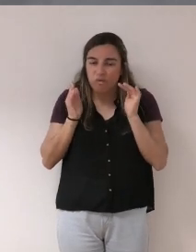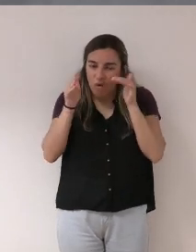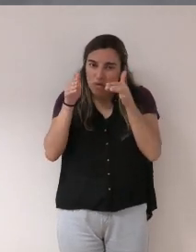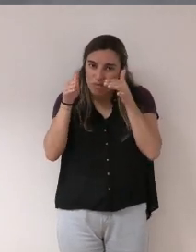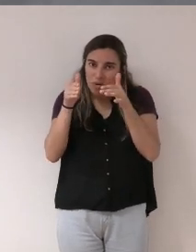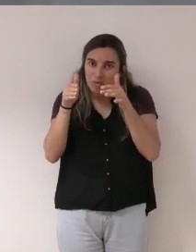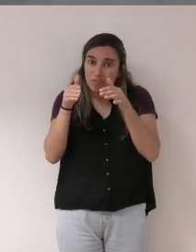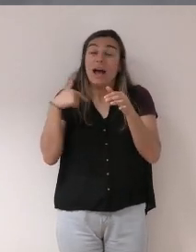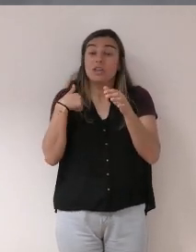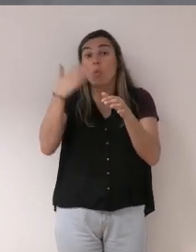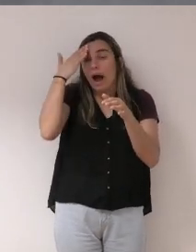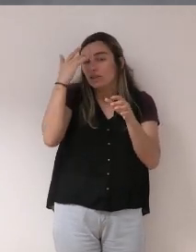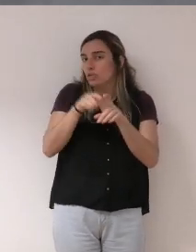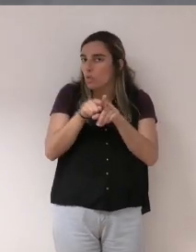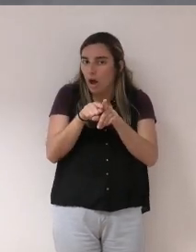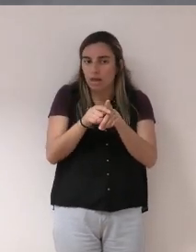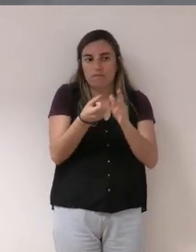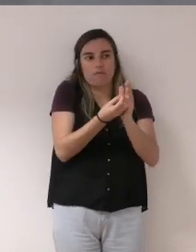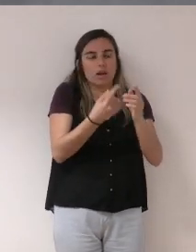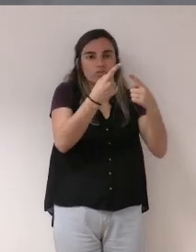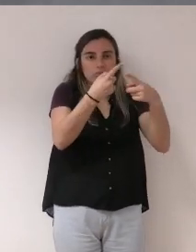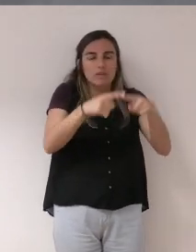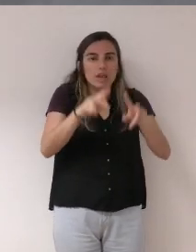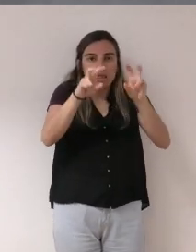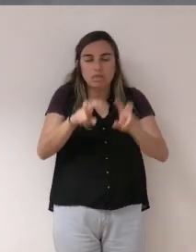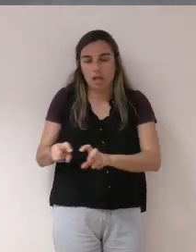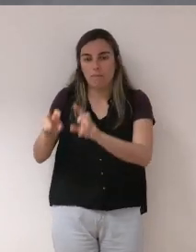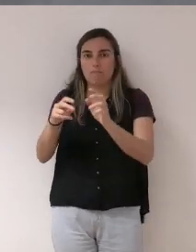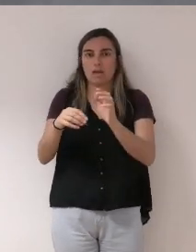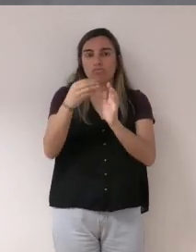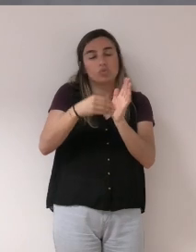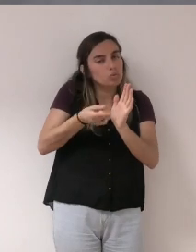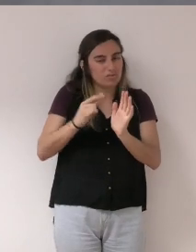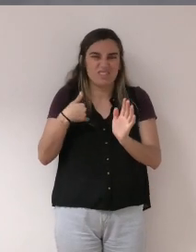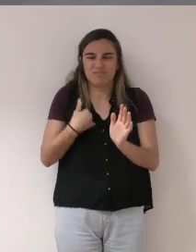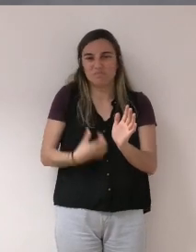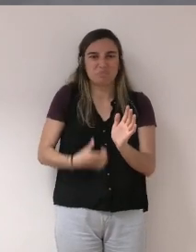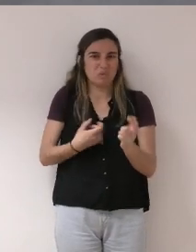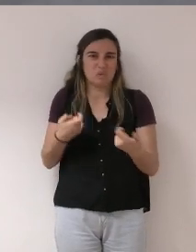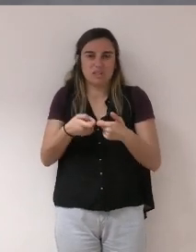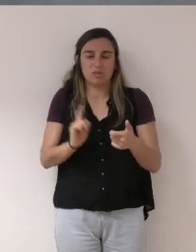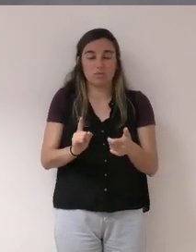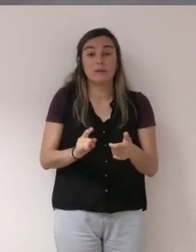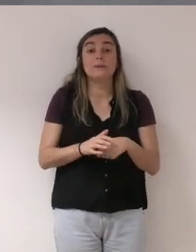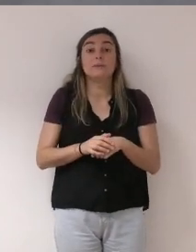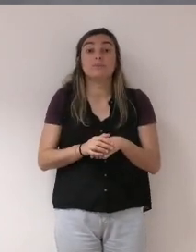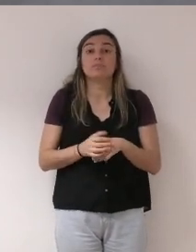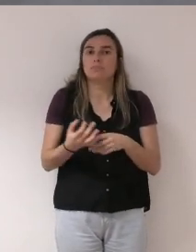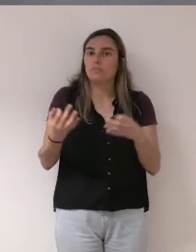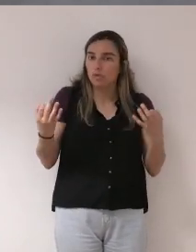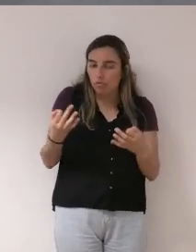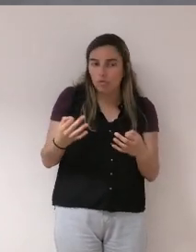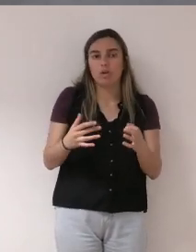de uma grande variedade temática. Exceptuando A Terra de Noma, que claramente é um registro distinto, tratou-se de